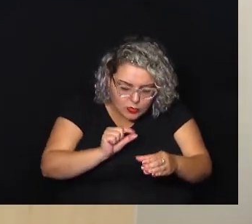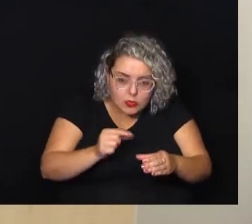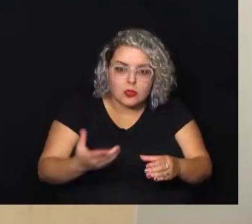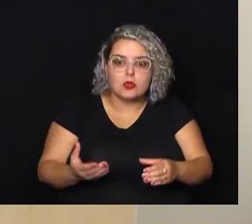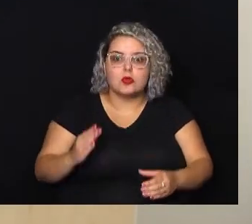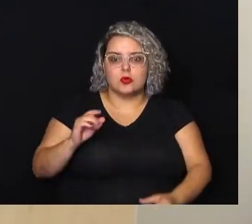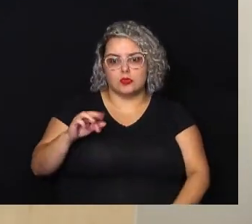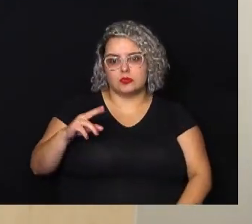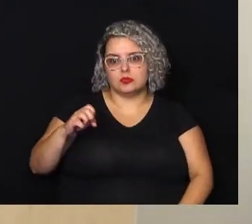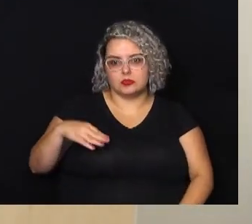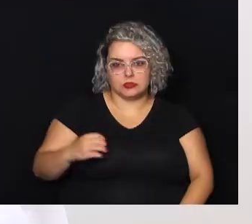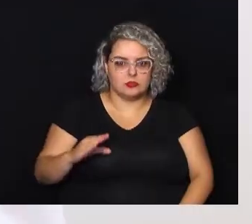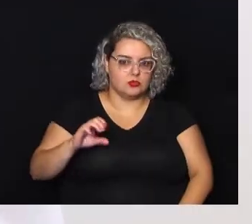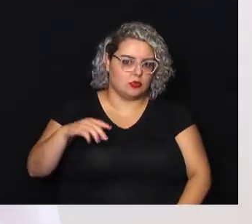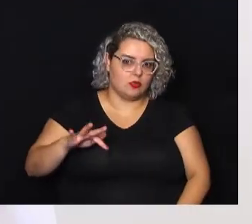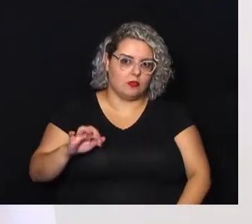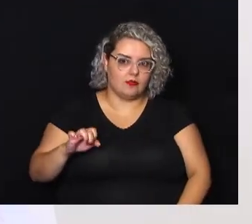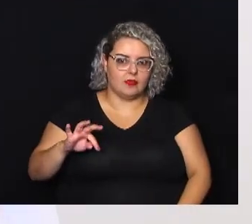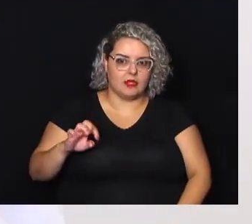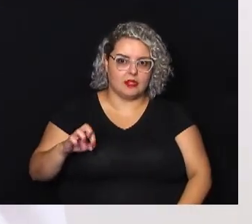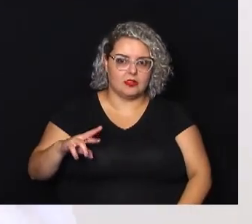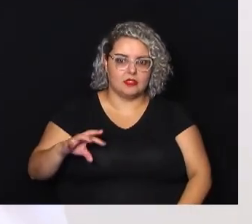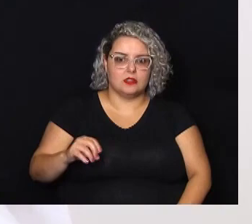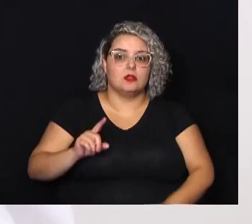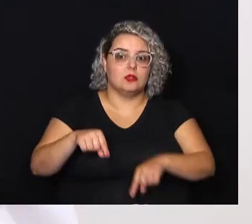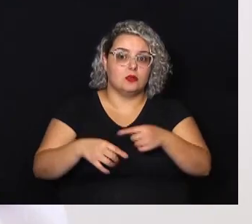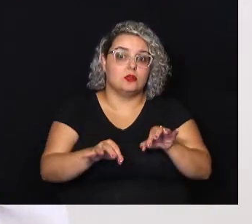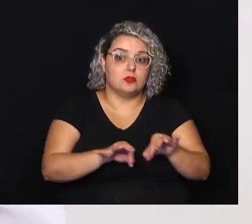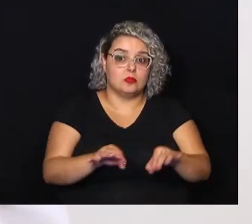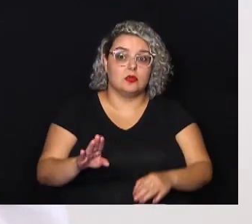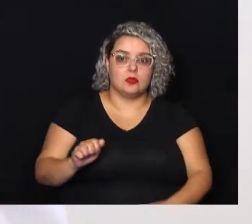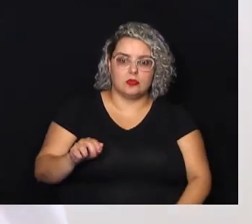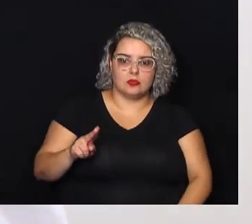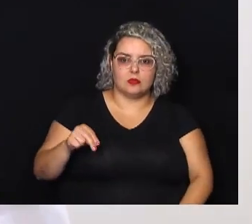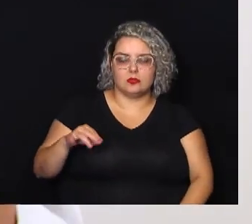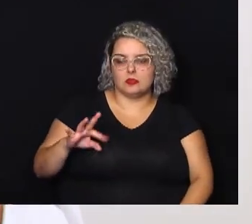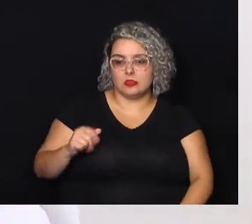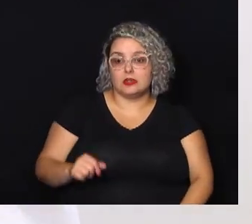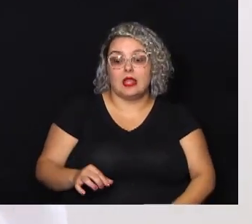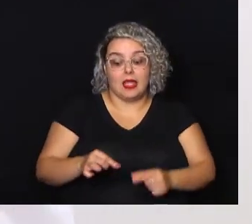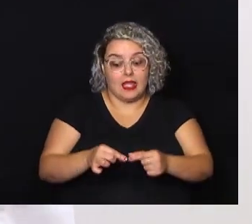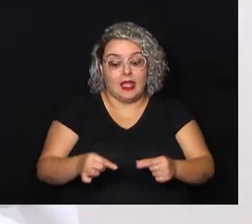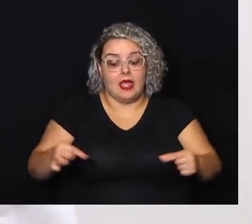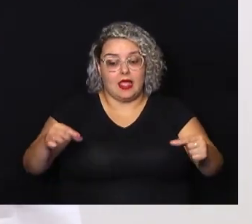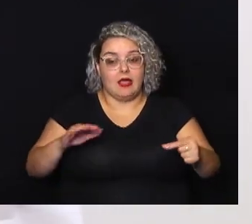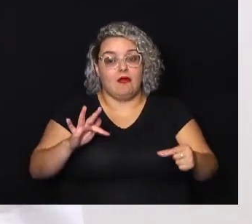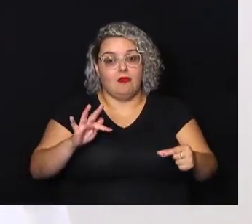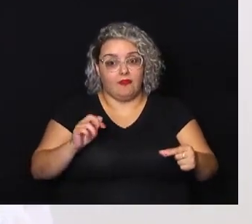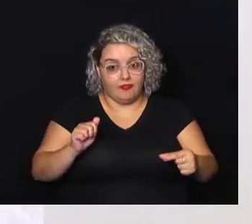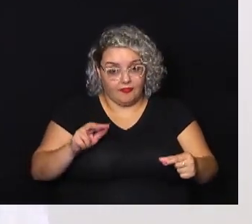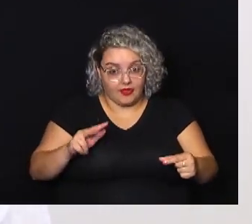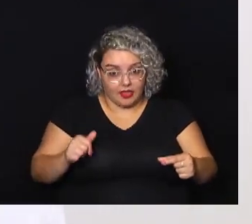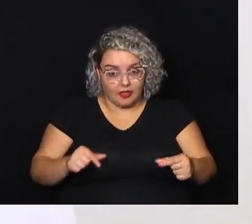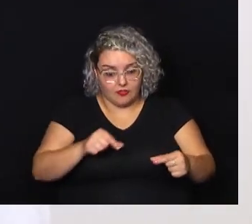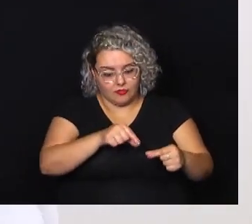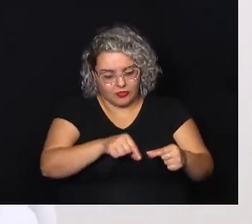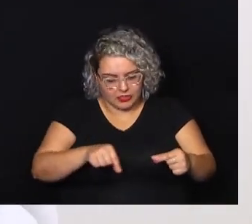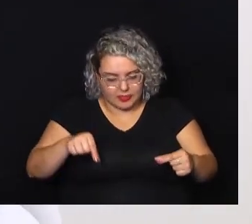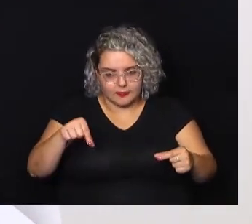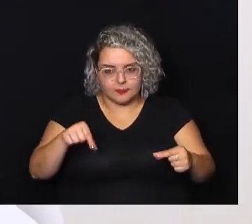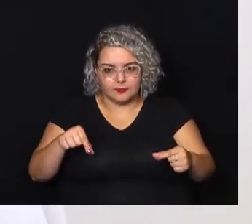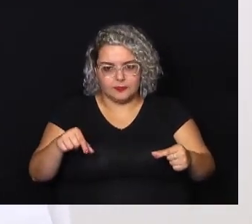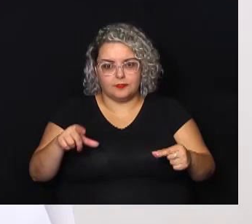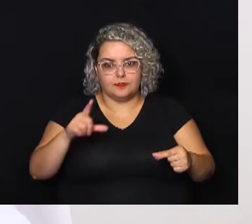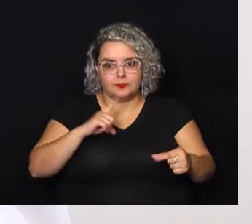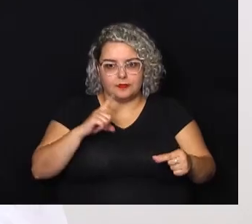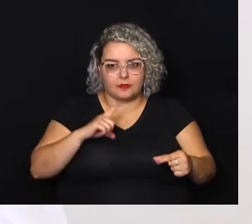para fazer os cremes de confeiteiro, todos os outros preparos com baunilha. Sim. Da fava de baunilha, da capinha que